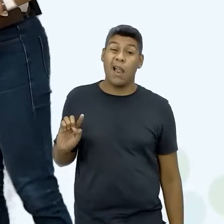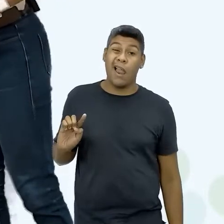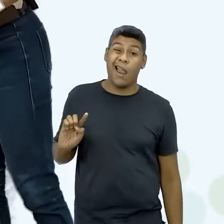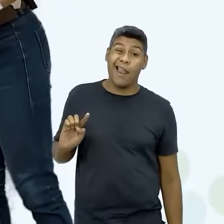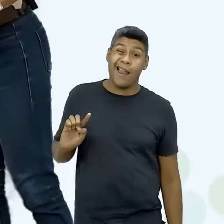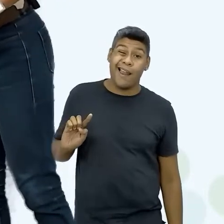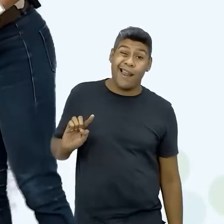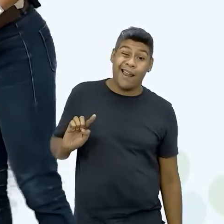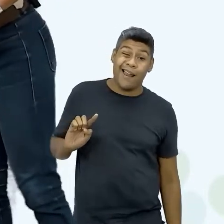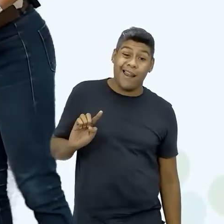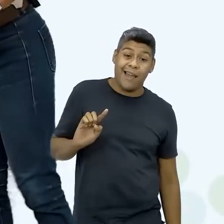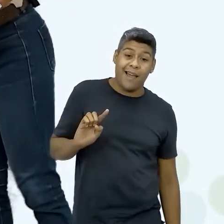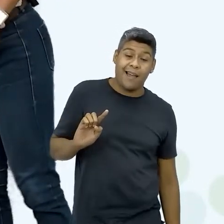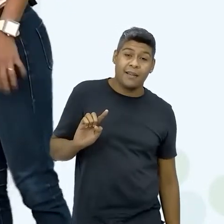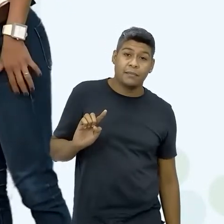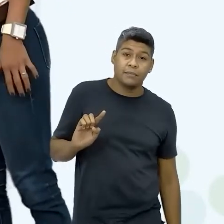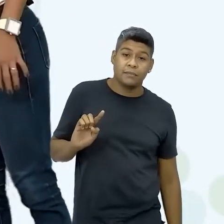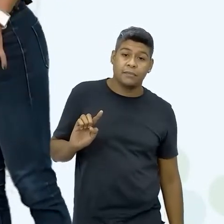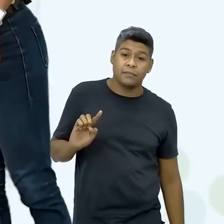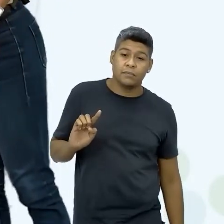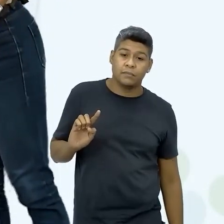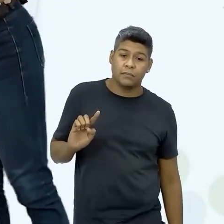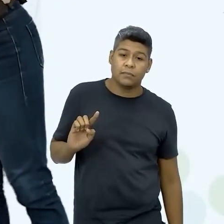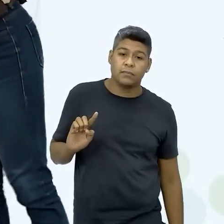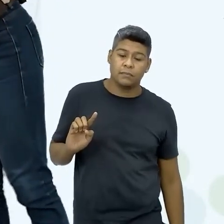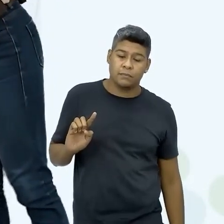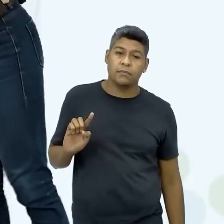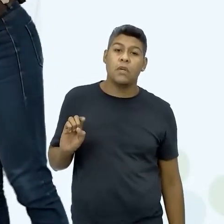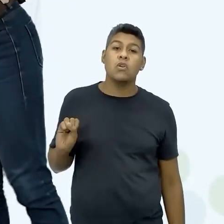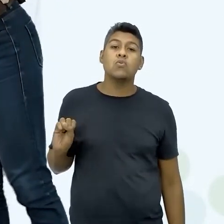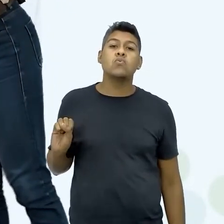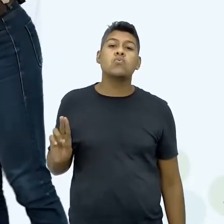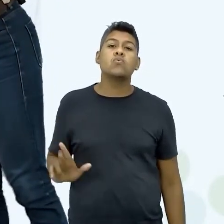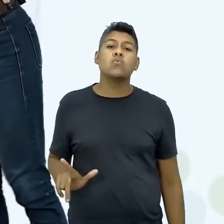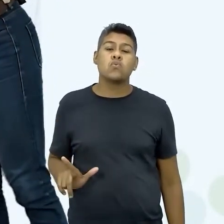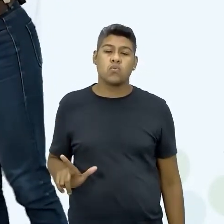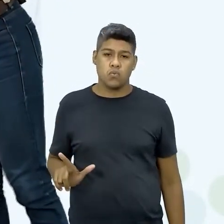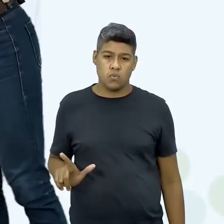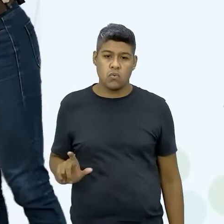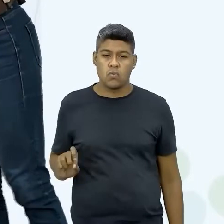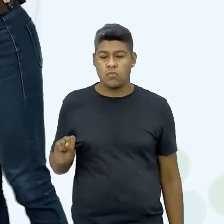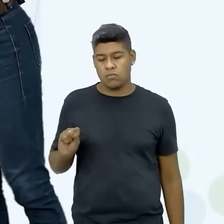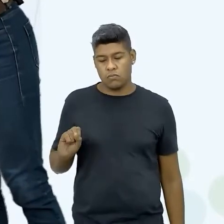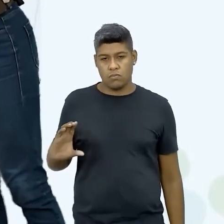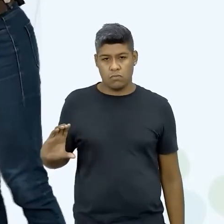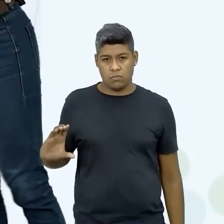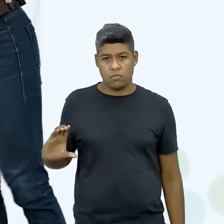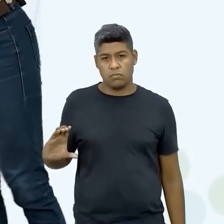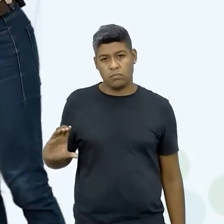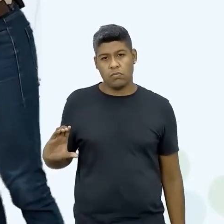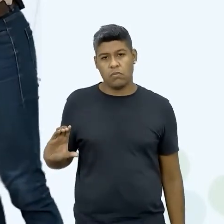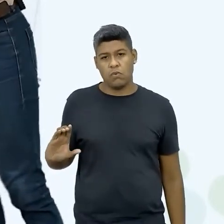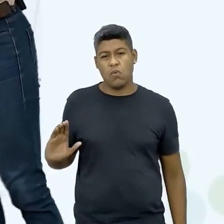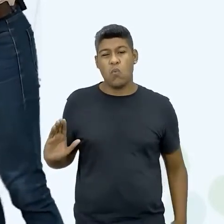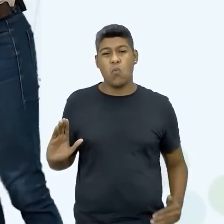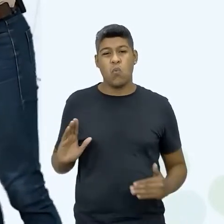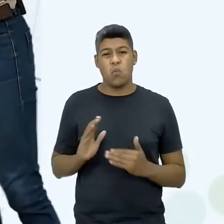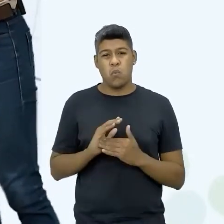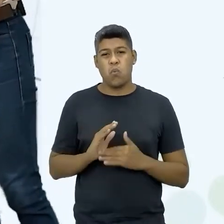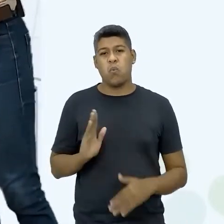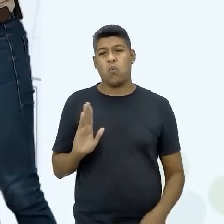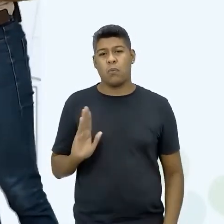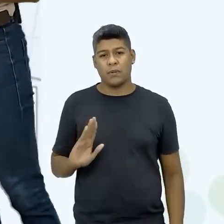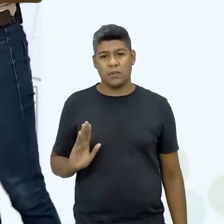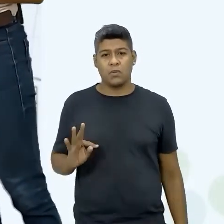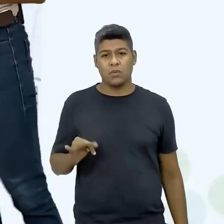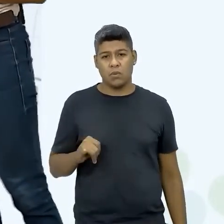no... Deixa eu colocar aqui. Lá na parte do sul, né? Lá em Santa Catarina, mais profundo aqui no Brasil, toda